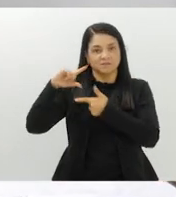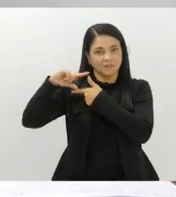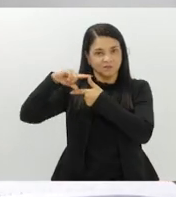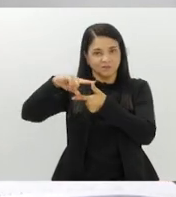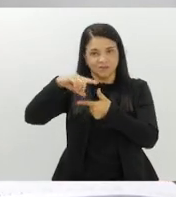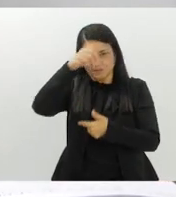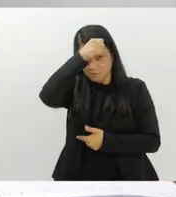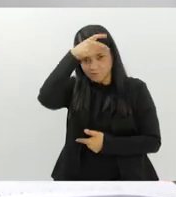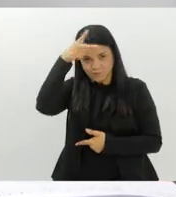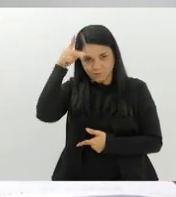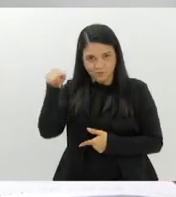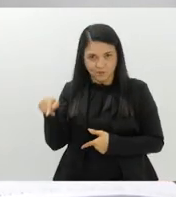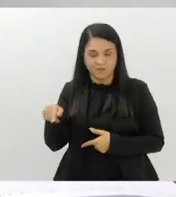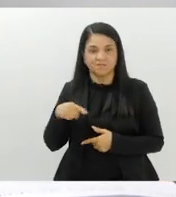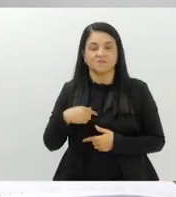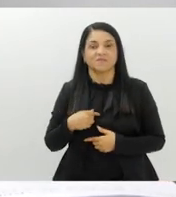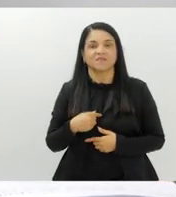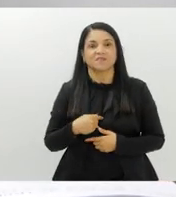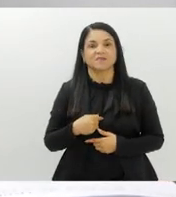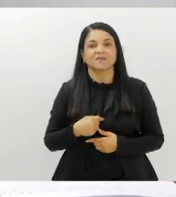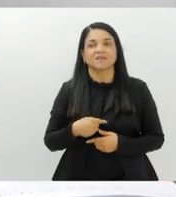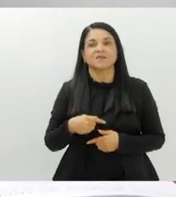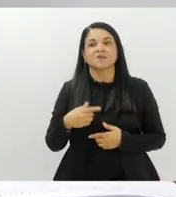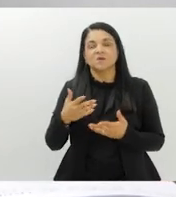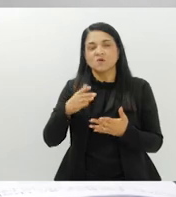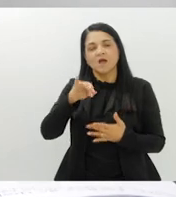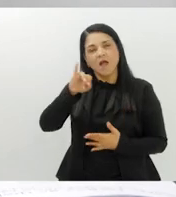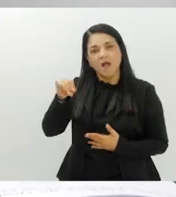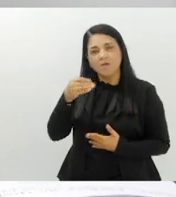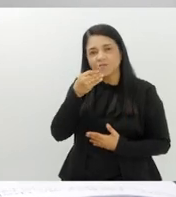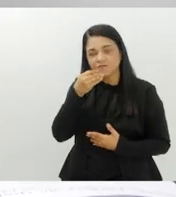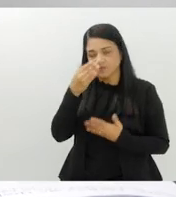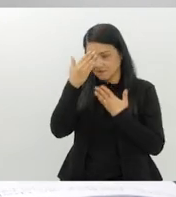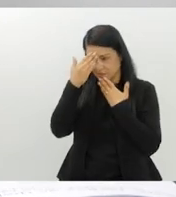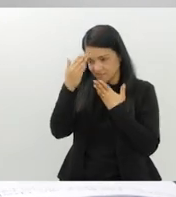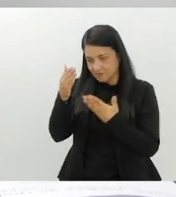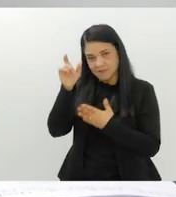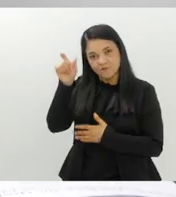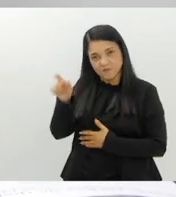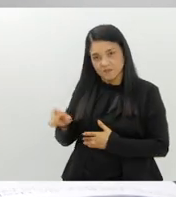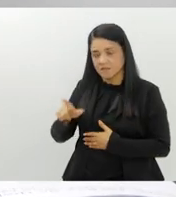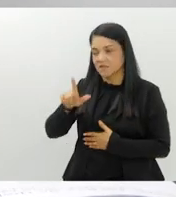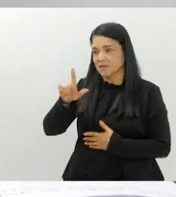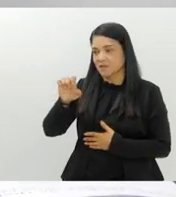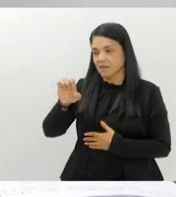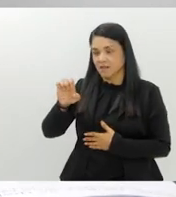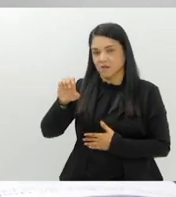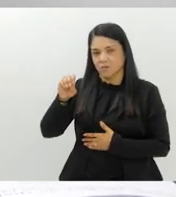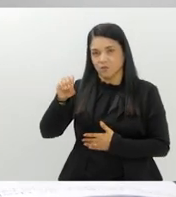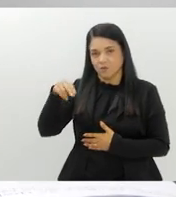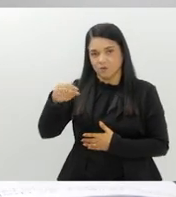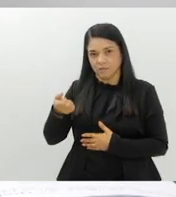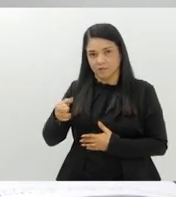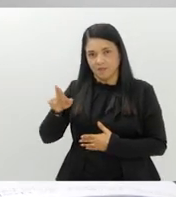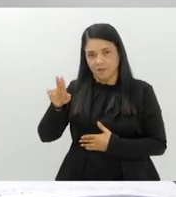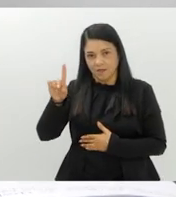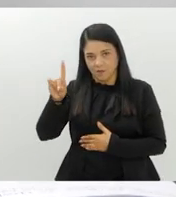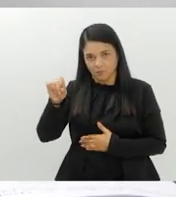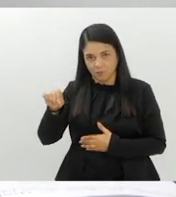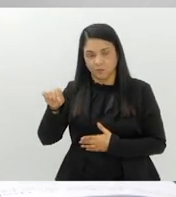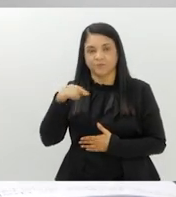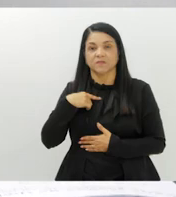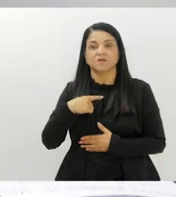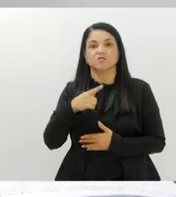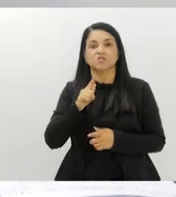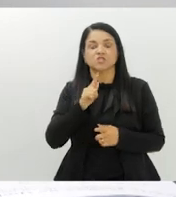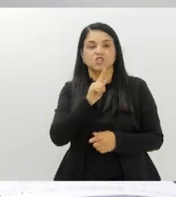Eu queria aproveitar, Leonardo, e agradecer a você e a gerência, porque eu falei na